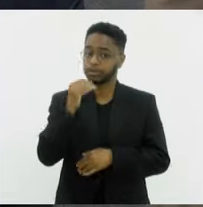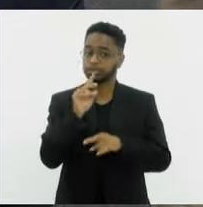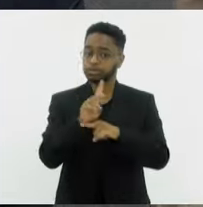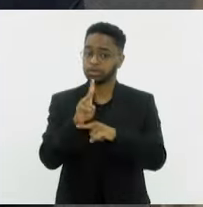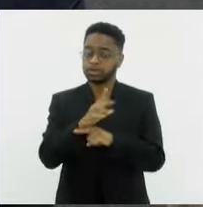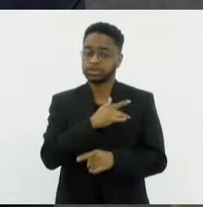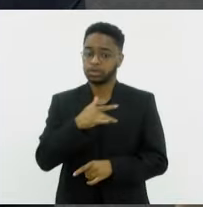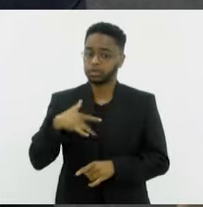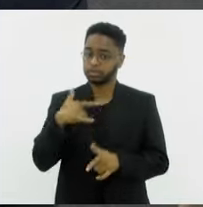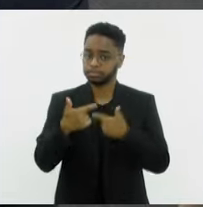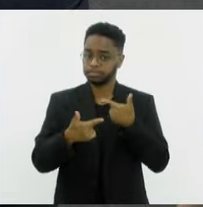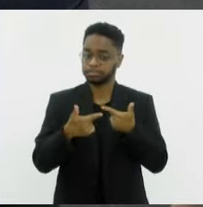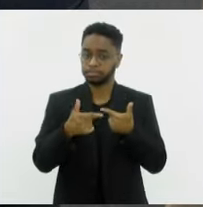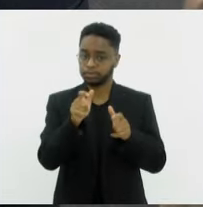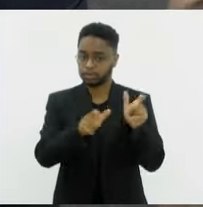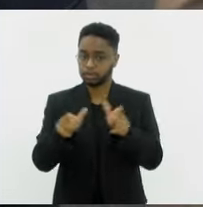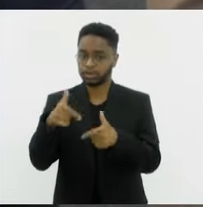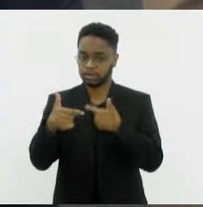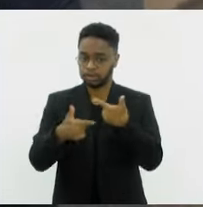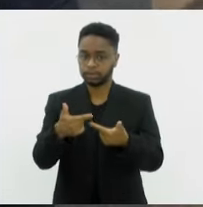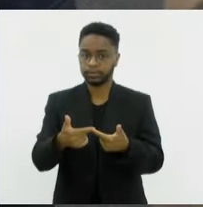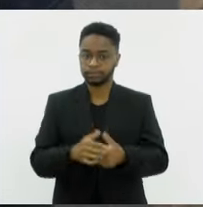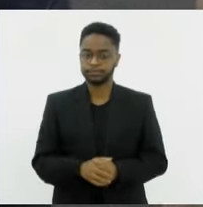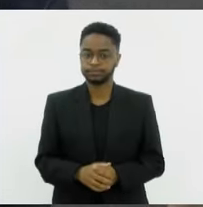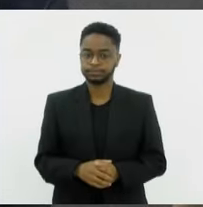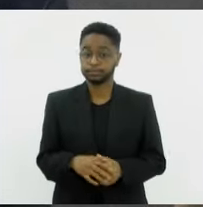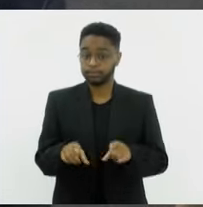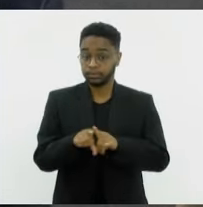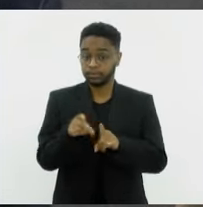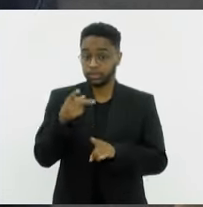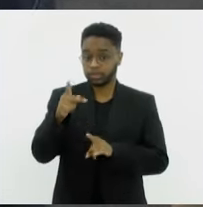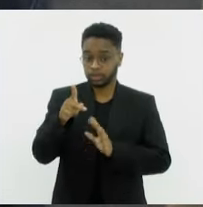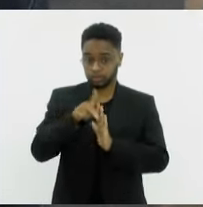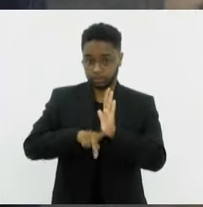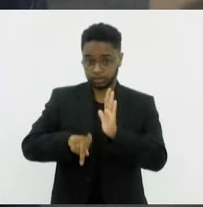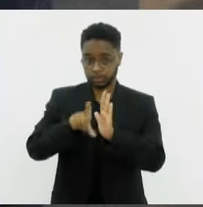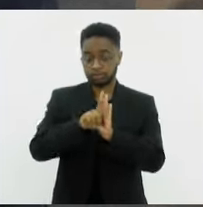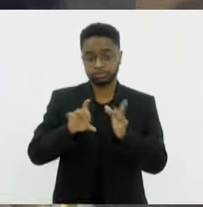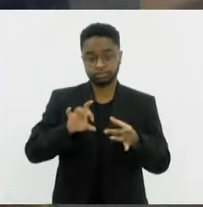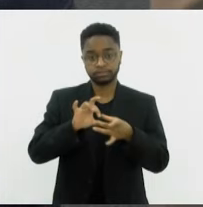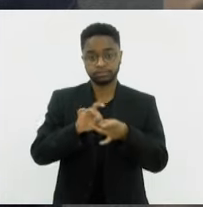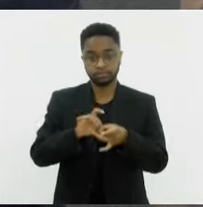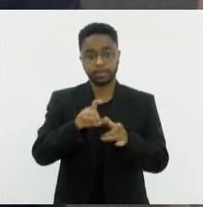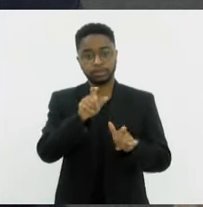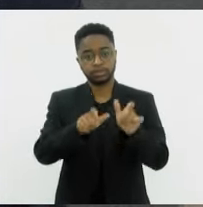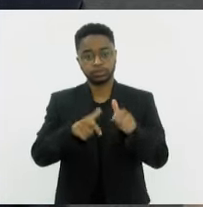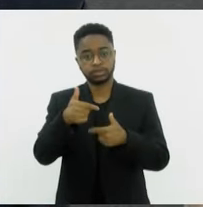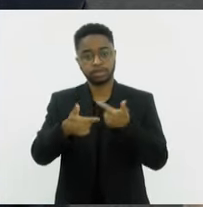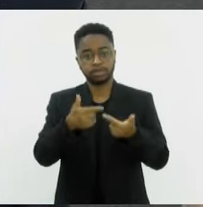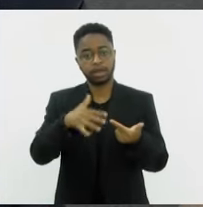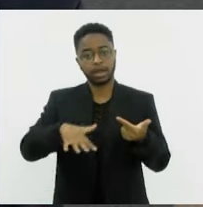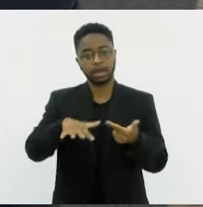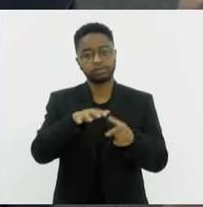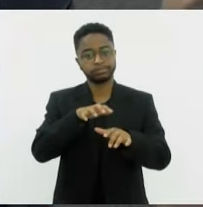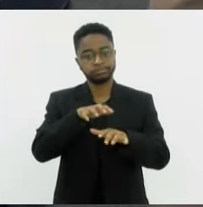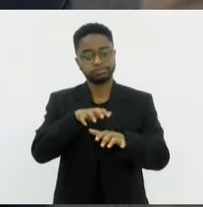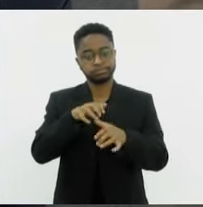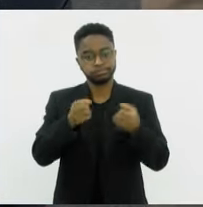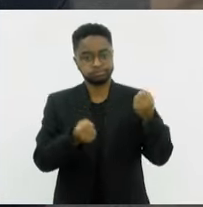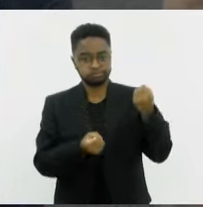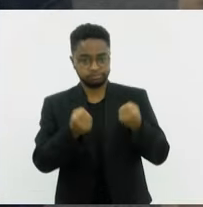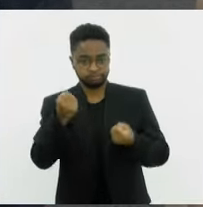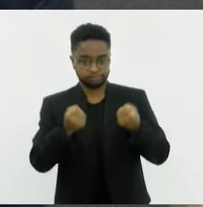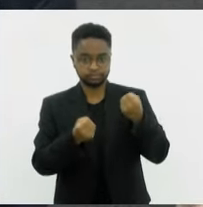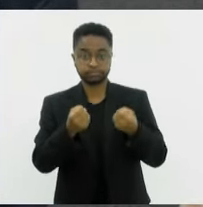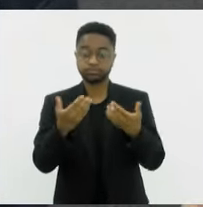trabalha e produz as riquezas. Especificamente, o seu projeto é ligado aos trabalhadores do trânsito. Eu acho muito